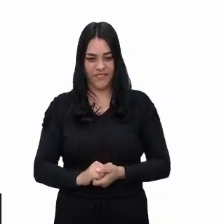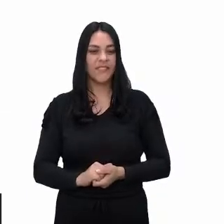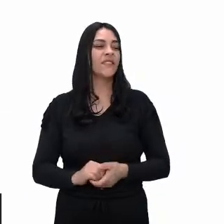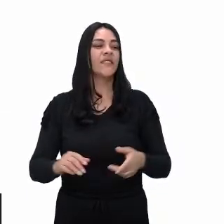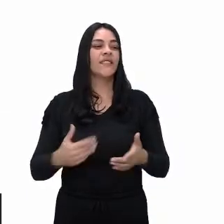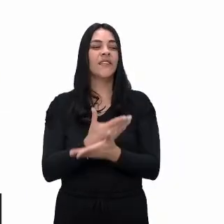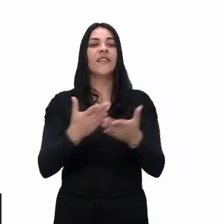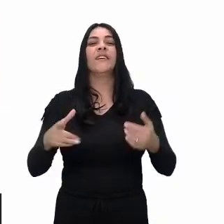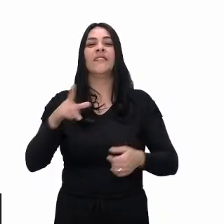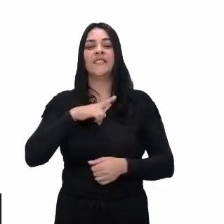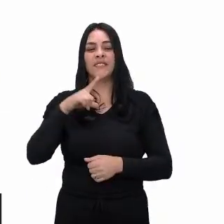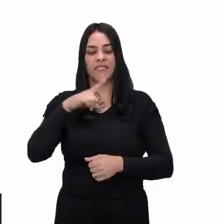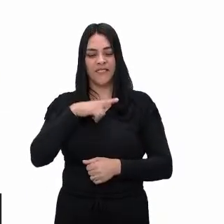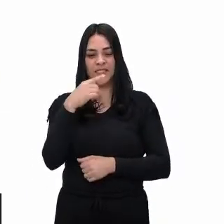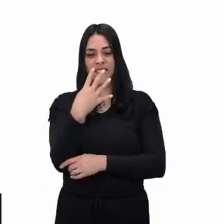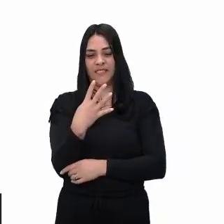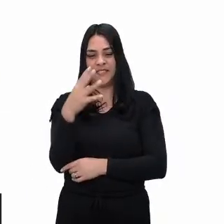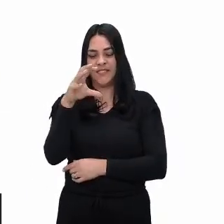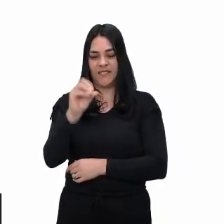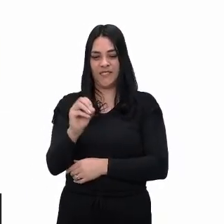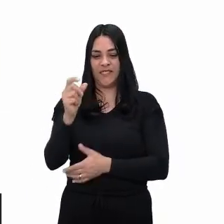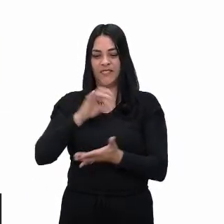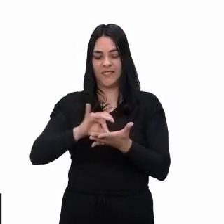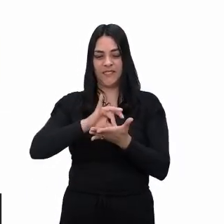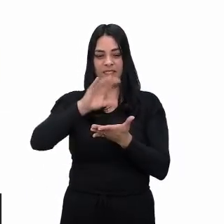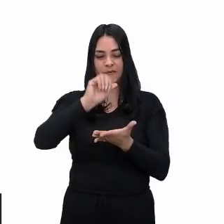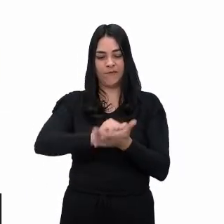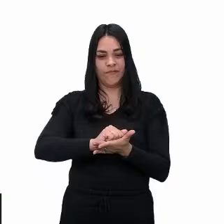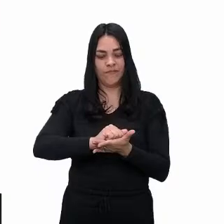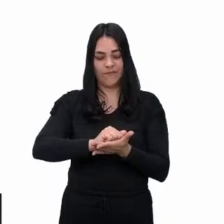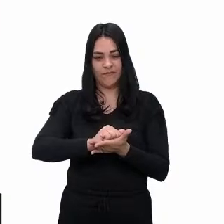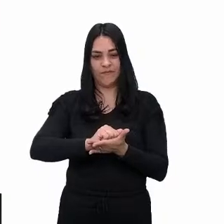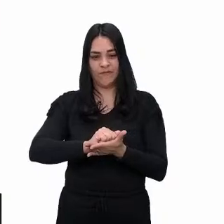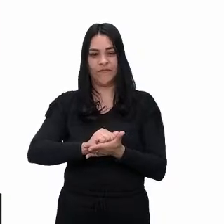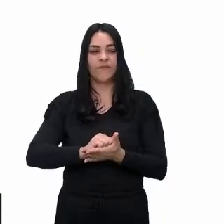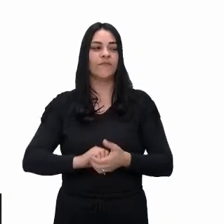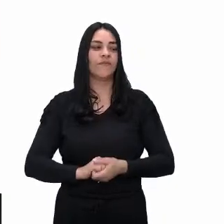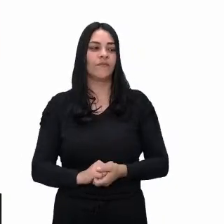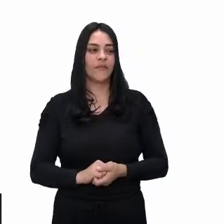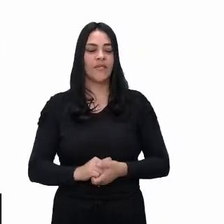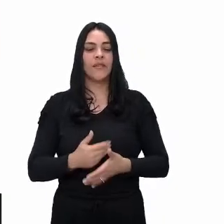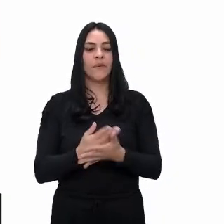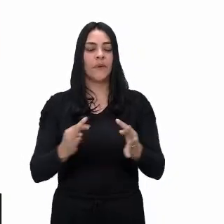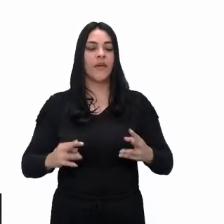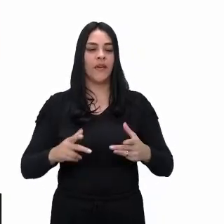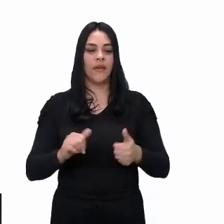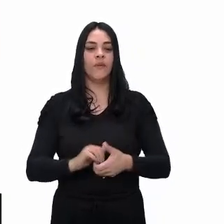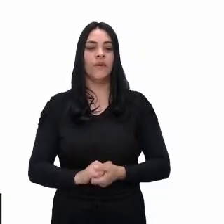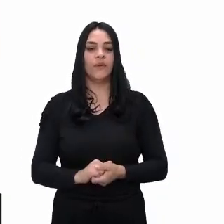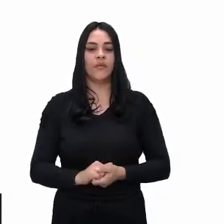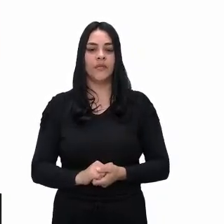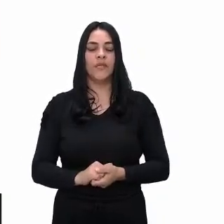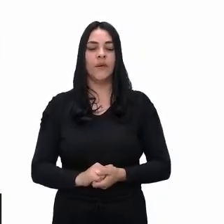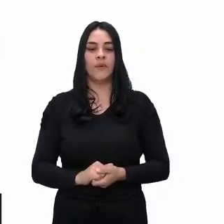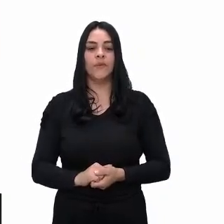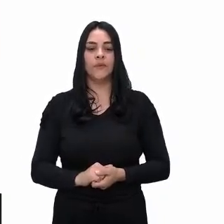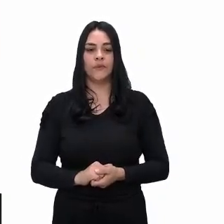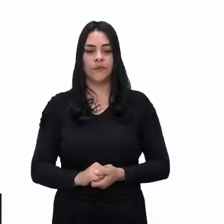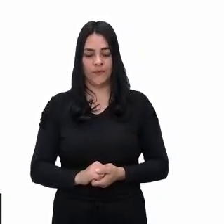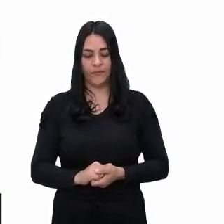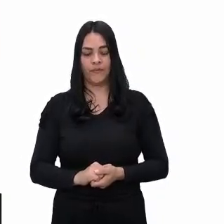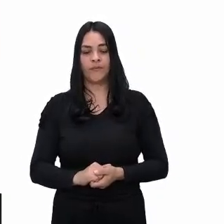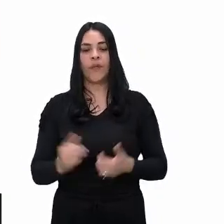Nós tivemos 40 inscritos, né? Tivemos 20 horas de conteúdo teórico e prático, e